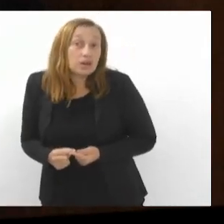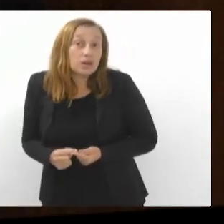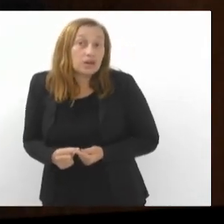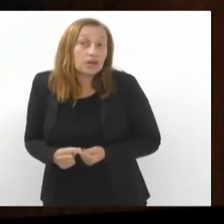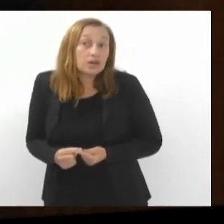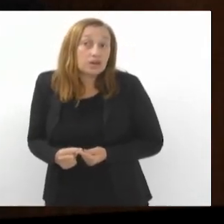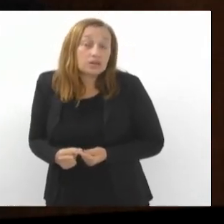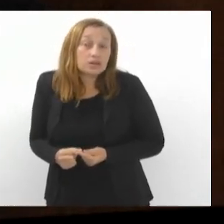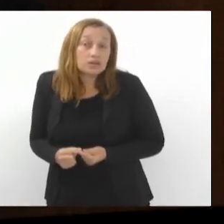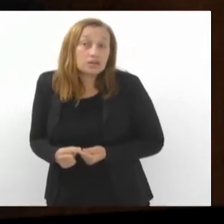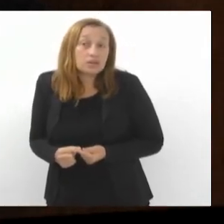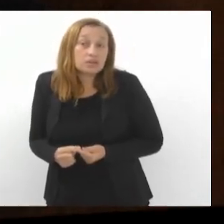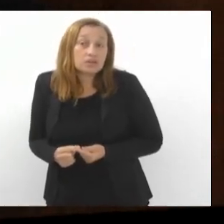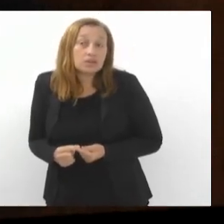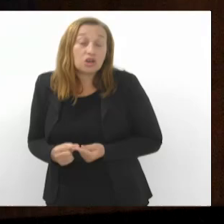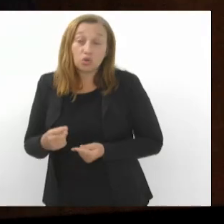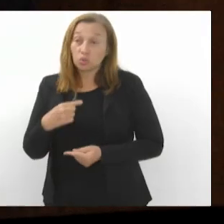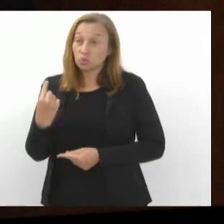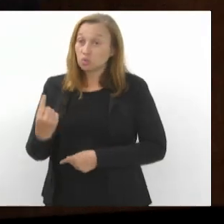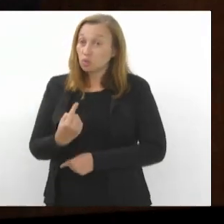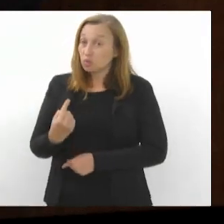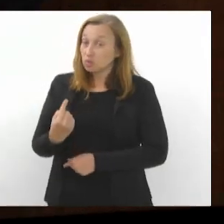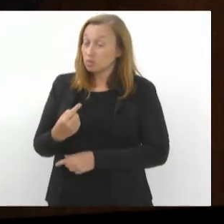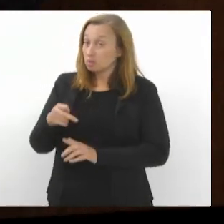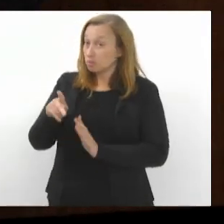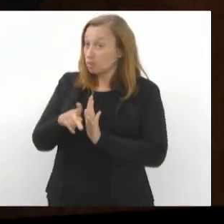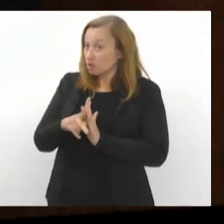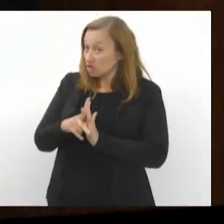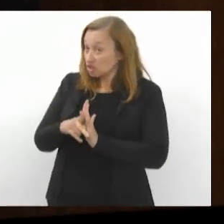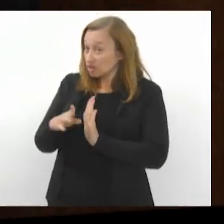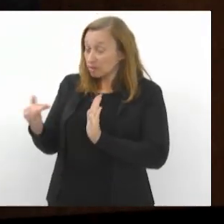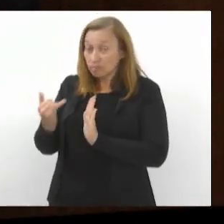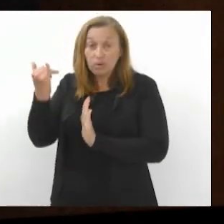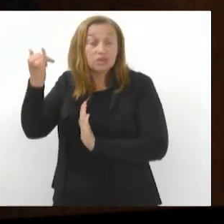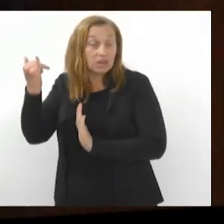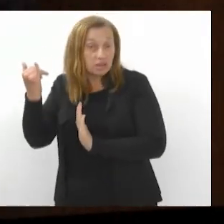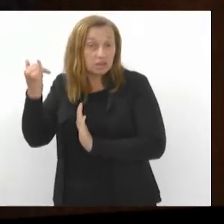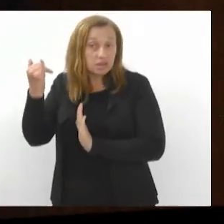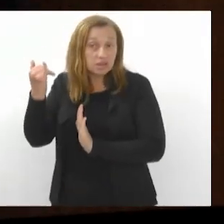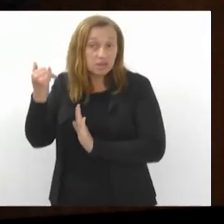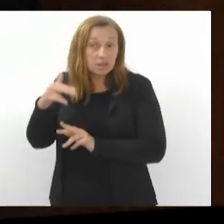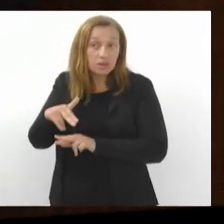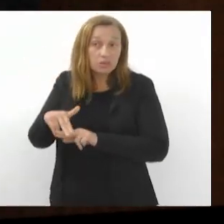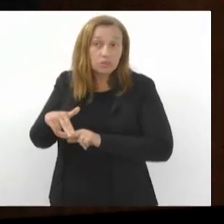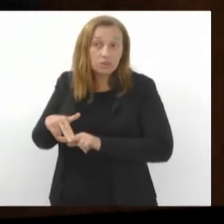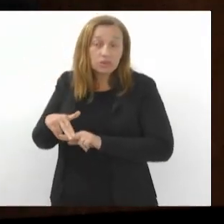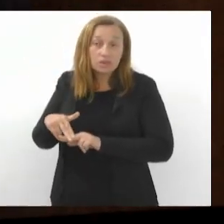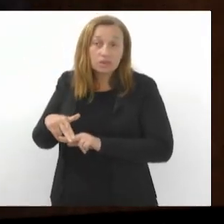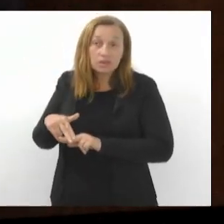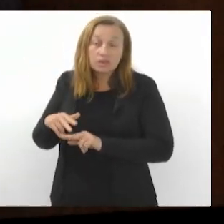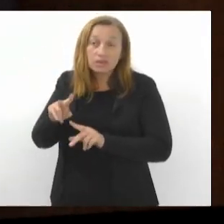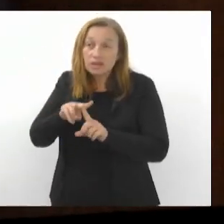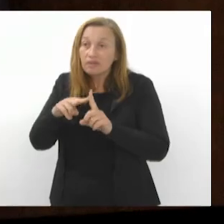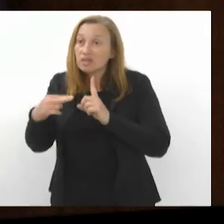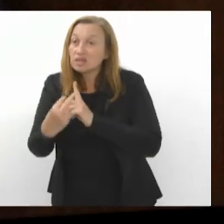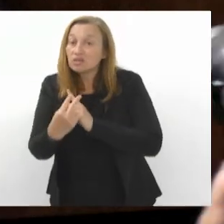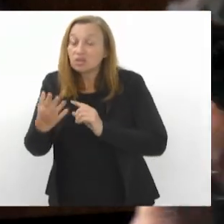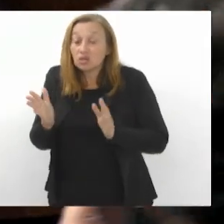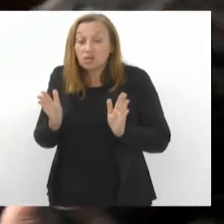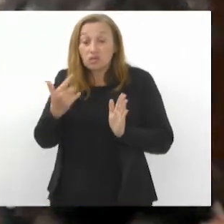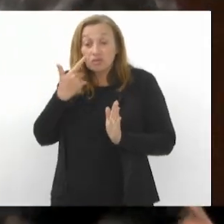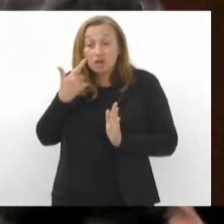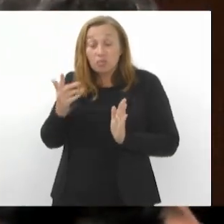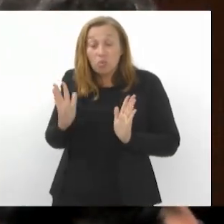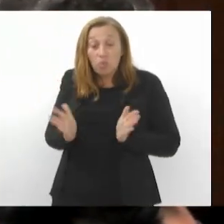a relevância do nosso projeto se dá principalmente por conta do cenário atual da